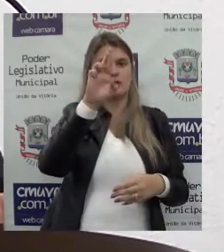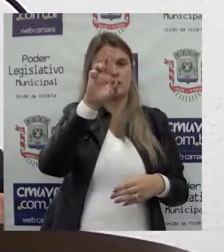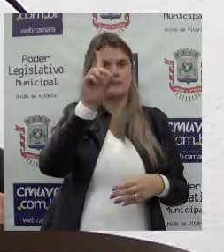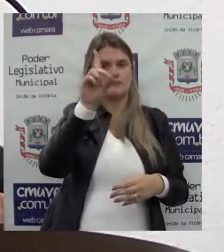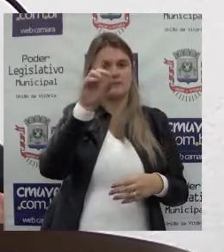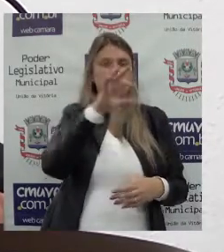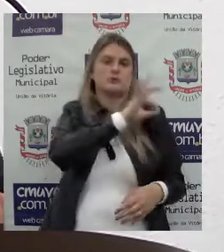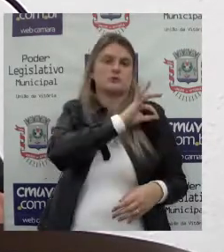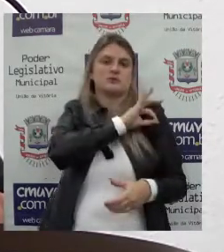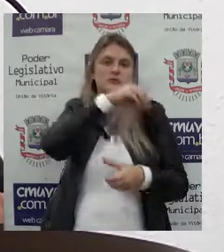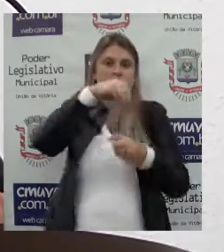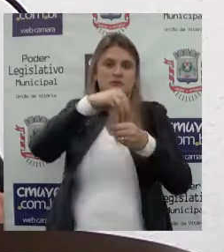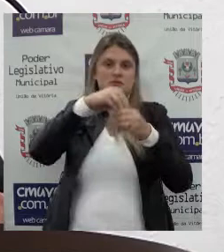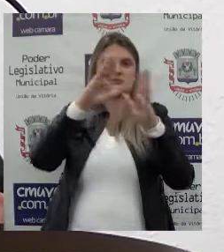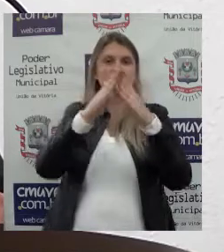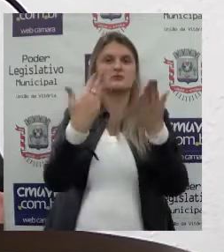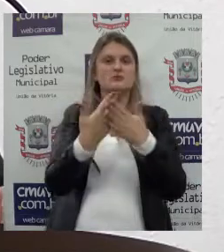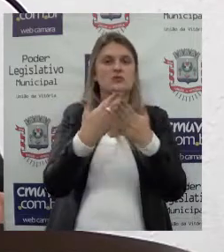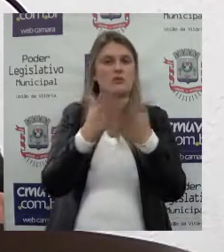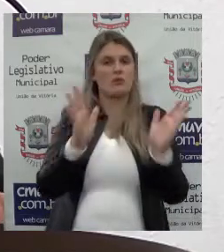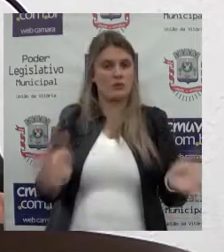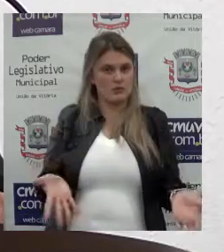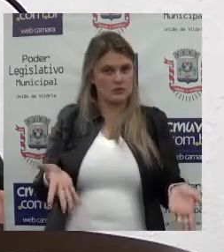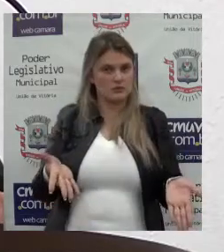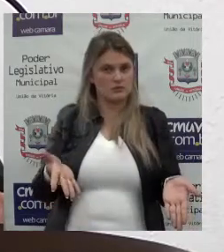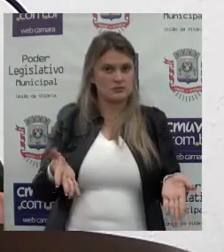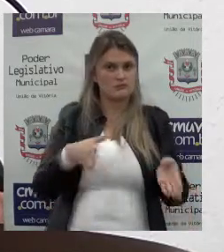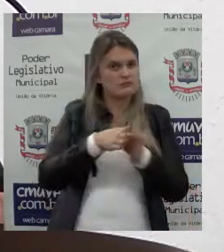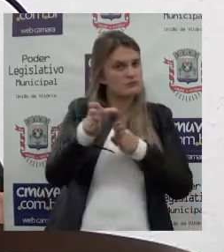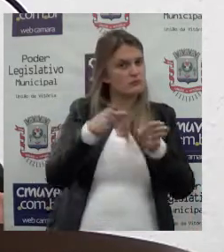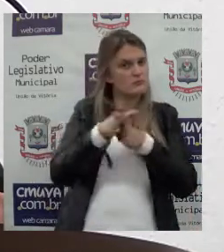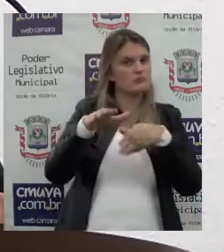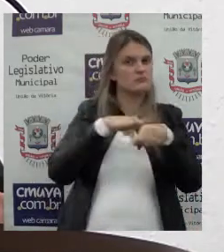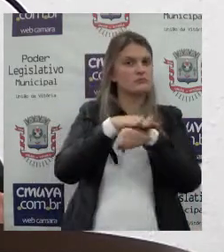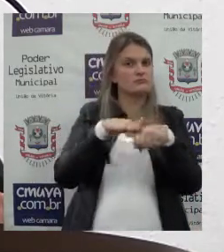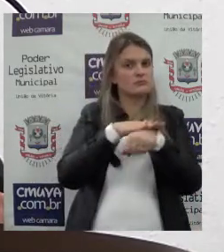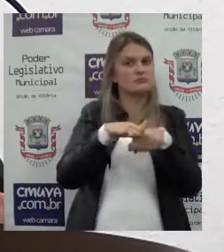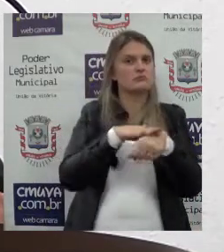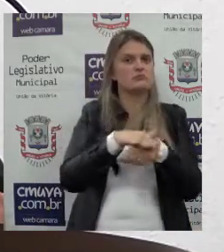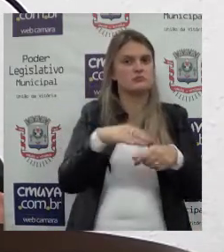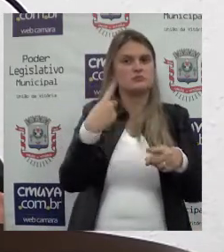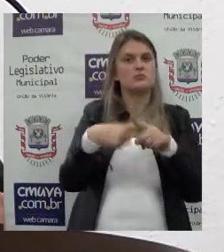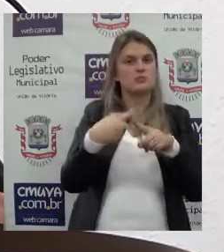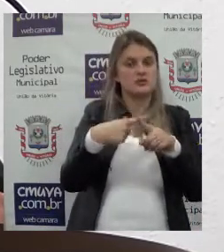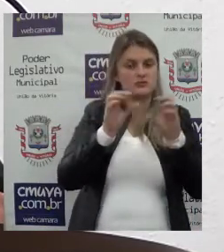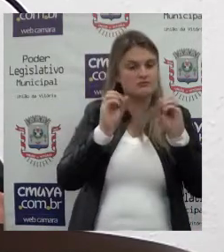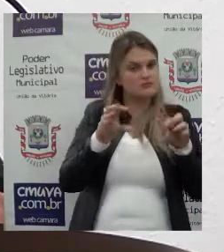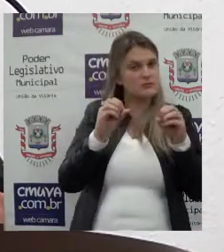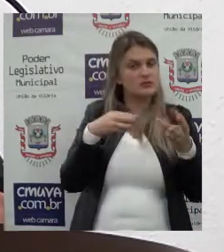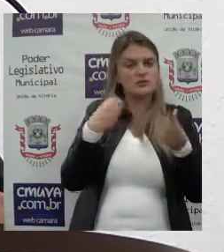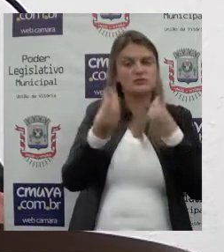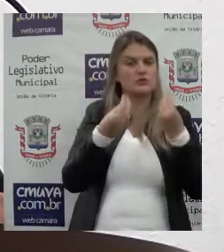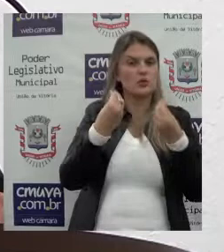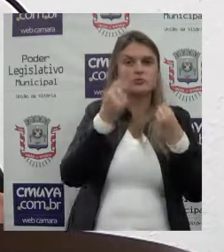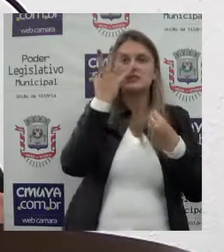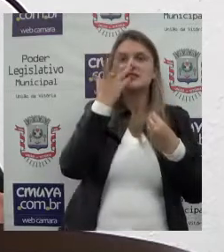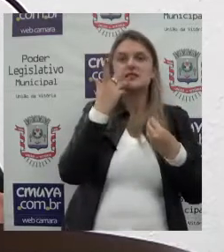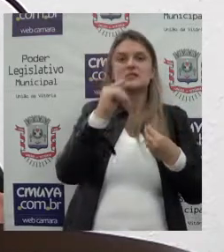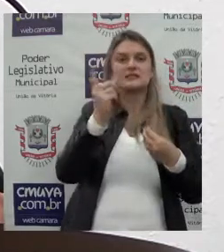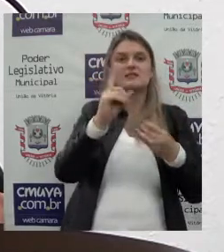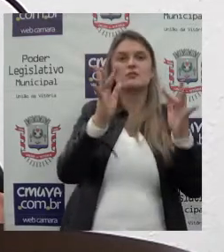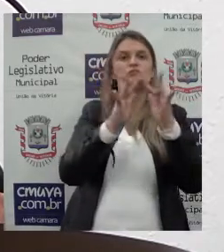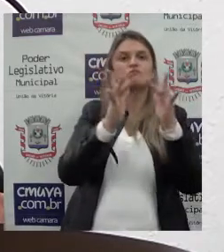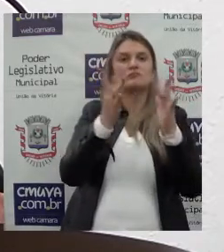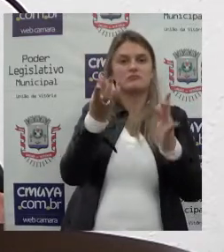em PROERD? Por que a polícia está dentro da escola hoje? Por que a polícia está dentro da escola hoje? Para